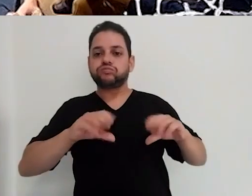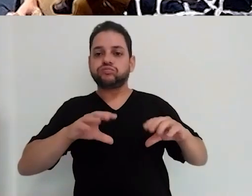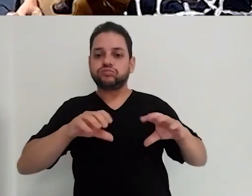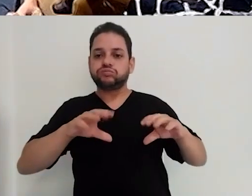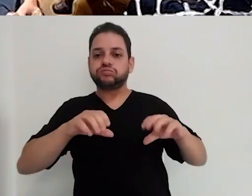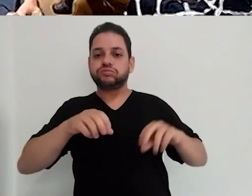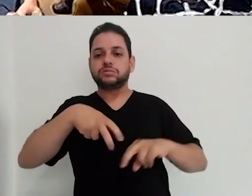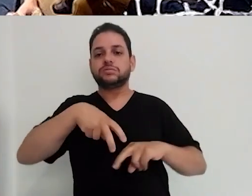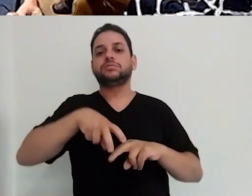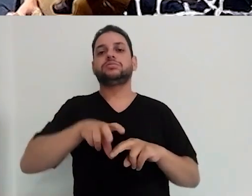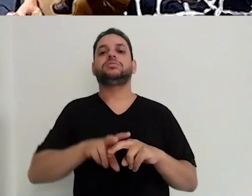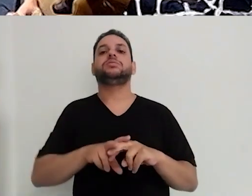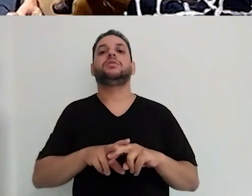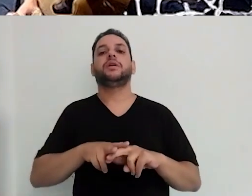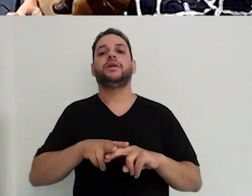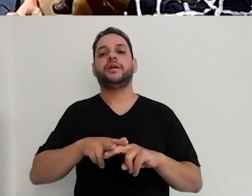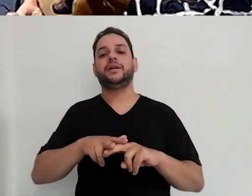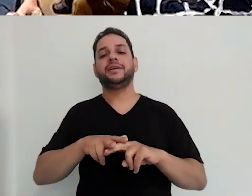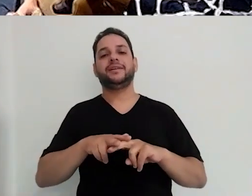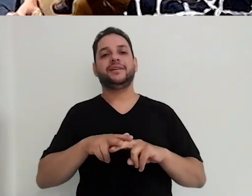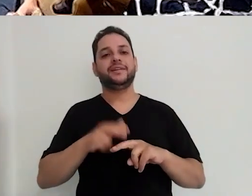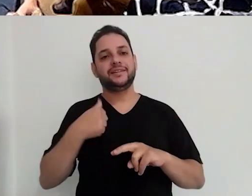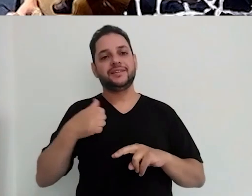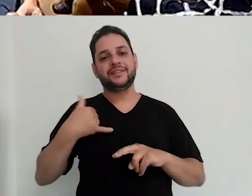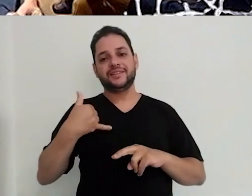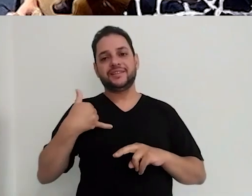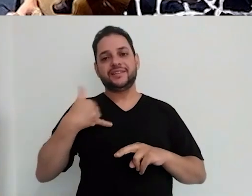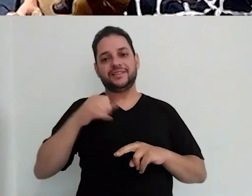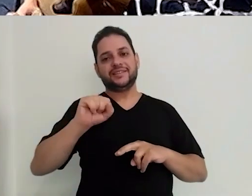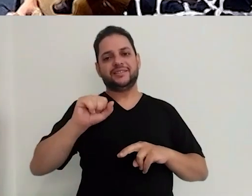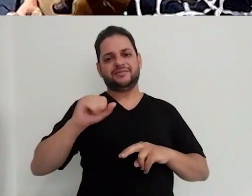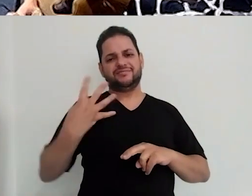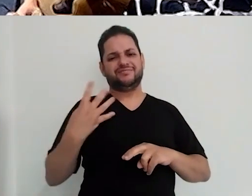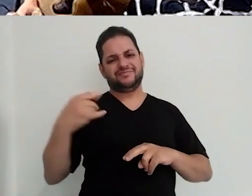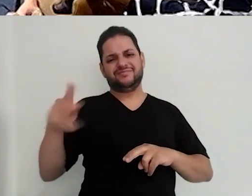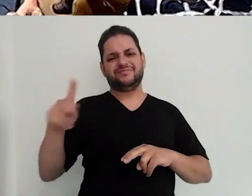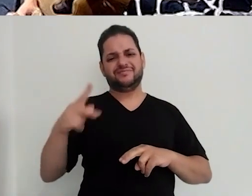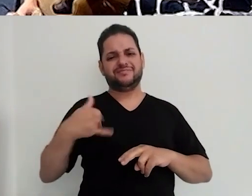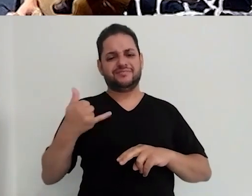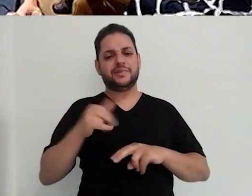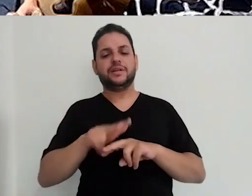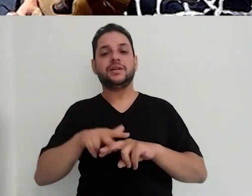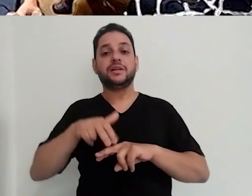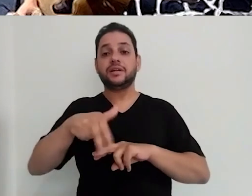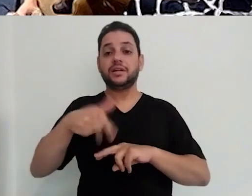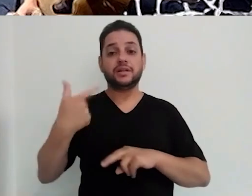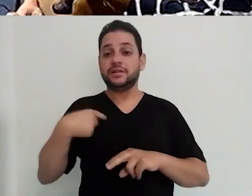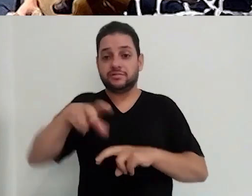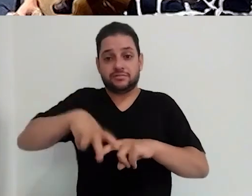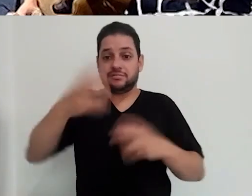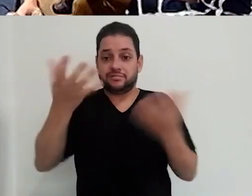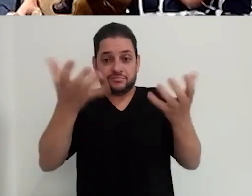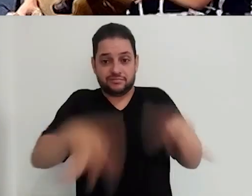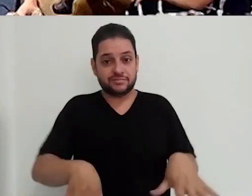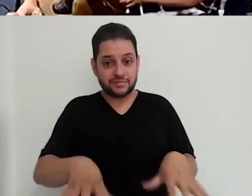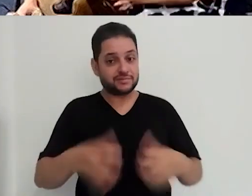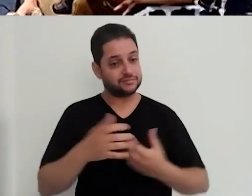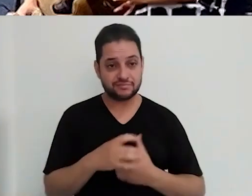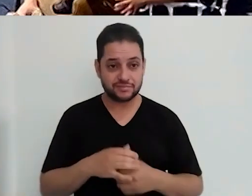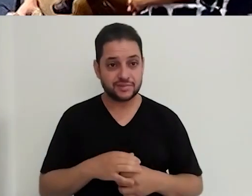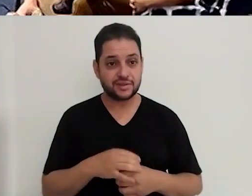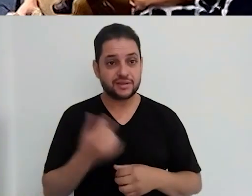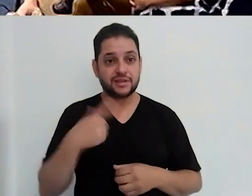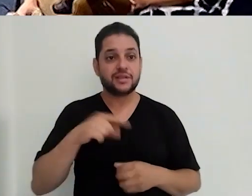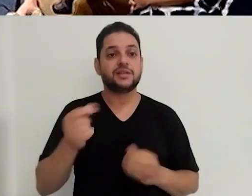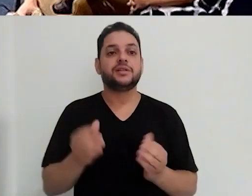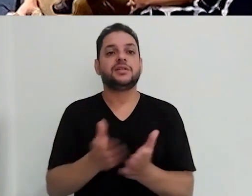dificuldade de levantar, especialmente se você tem 84 anos, que era o que ele tinha na época. Ele não queria sentar, entendeu? Então, e com o livro dele na